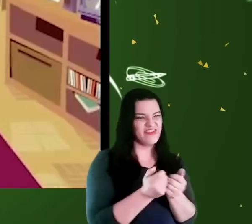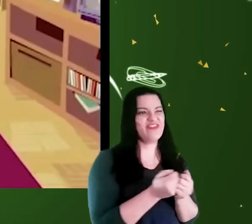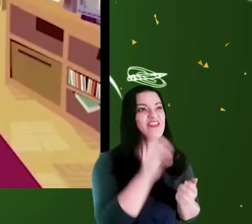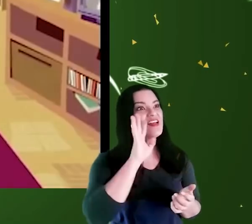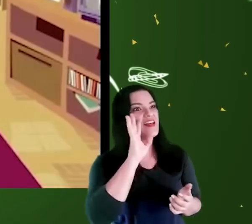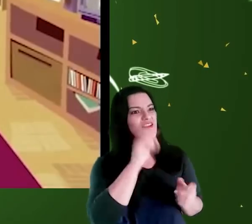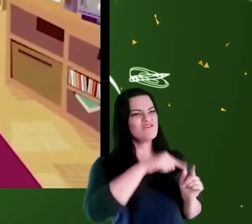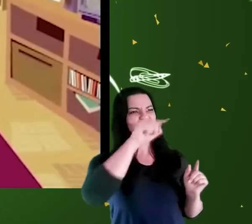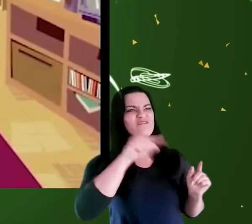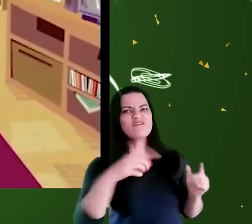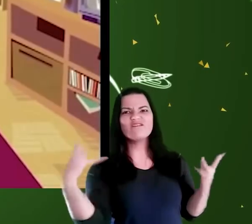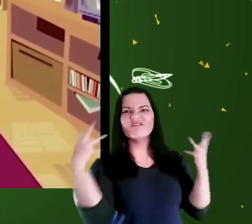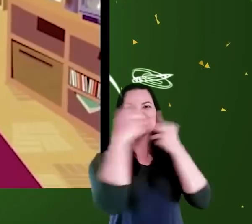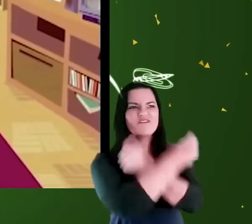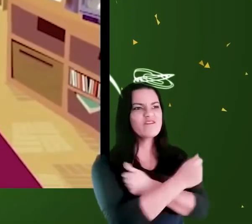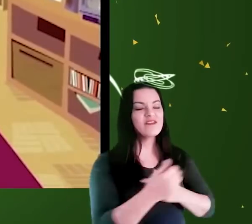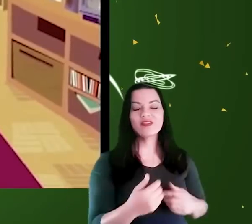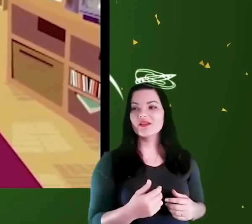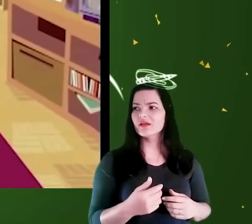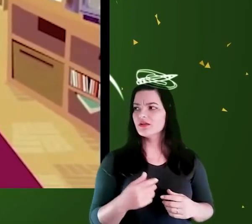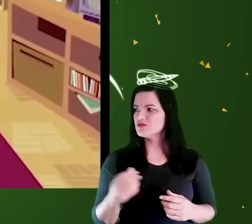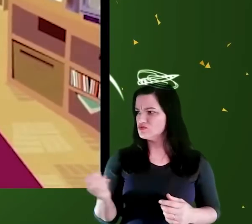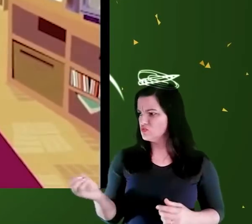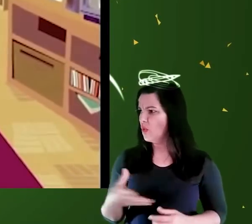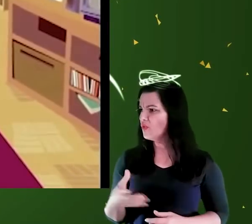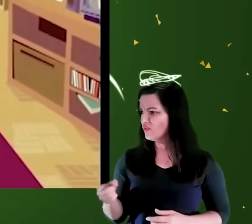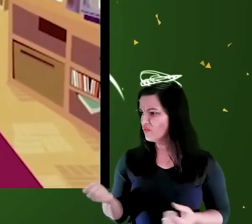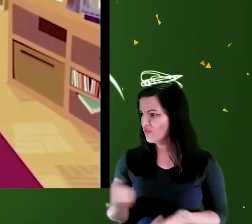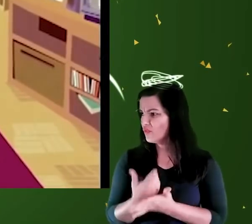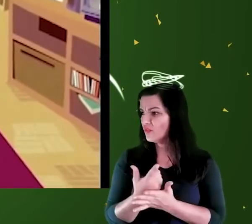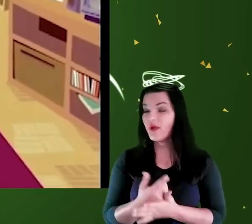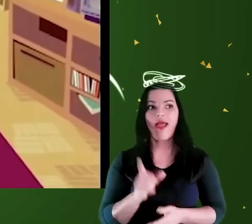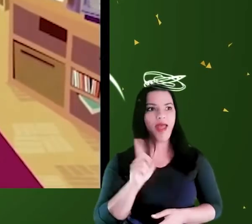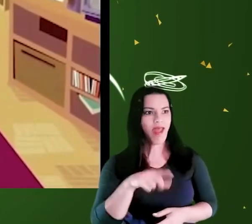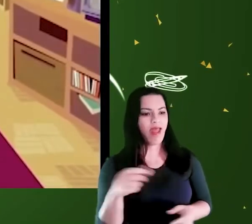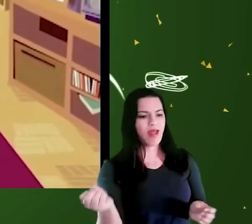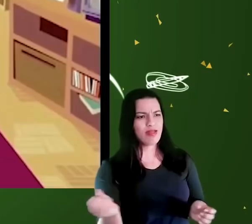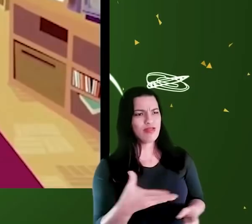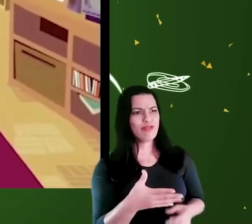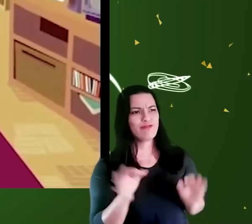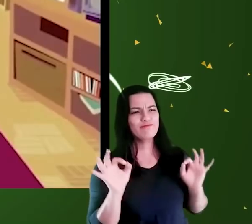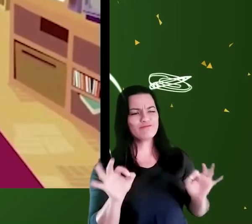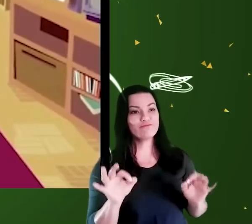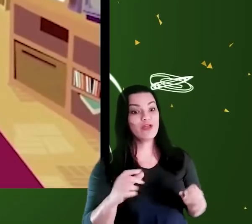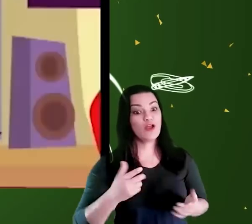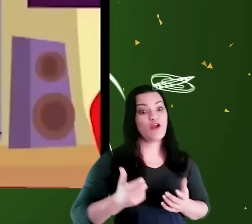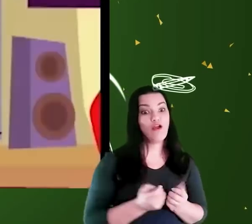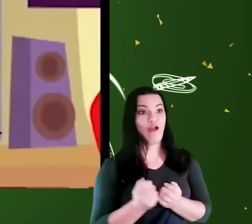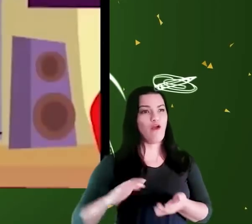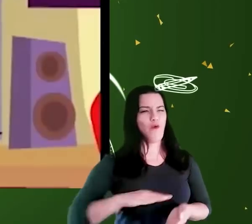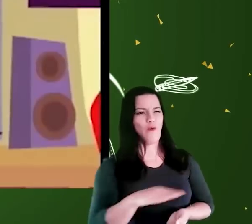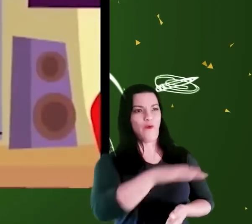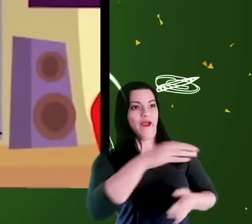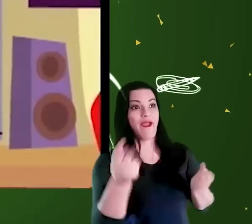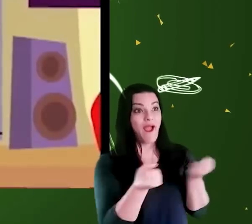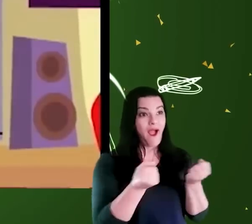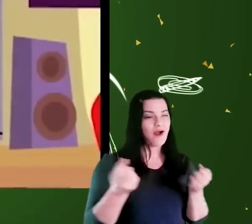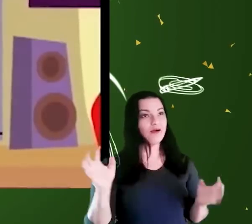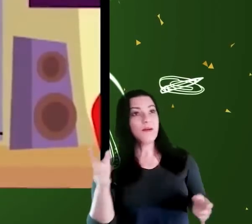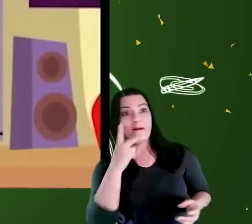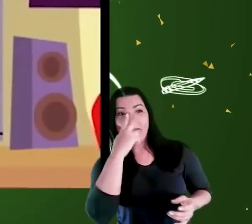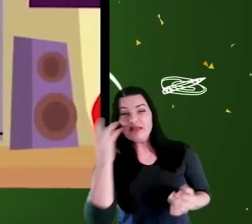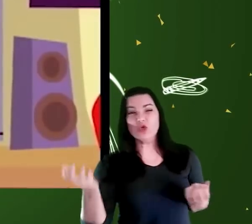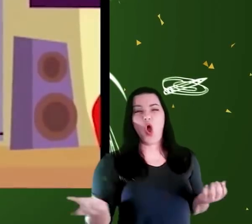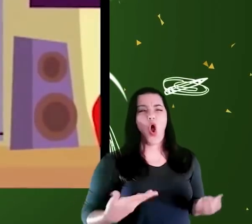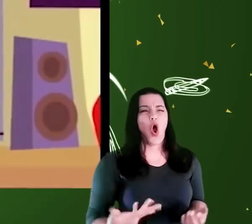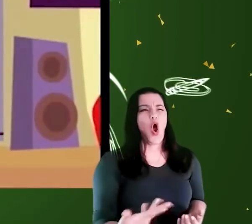comprou um videogame novo? É, mais moderno. Você precisa ver. Ele vem com um jogo de corrida de carro que parece que você tá indo a